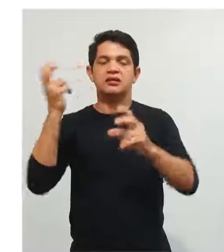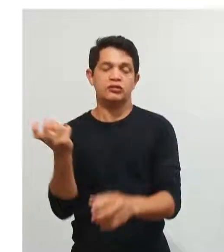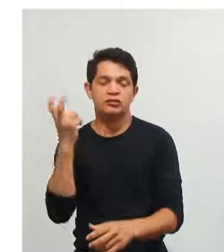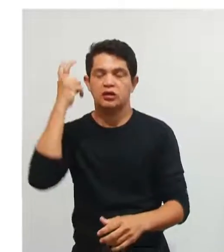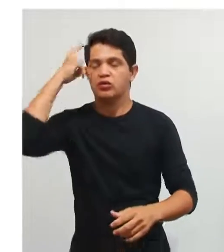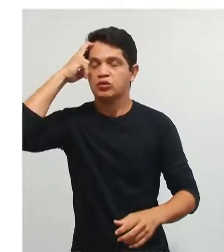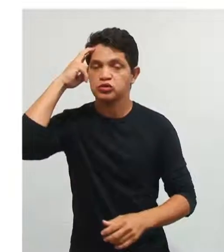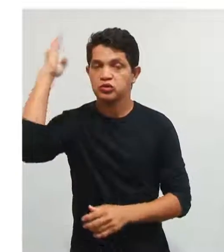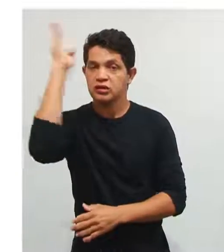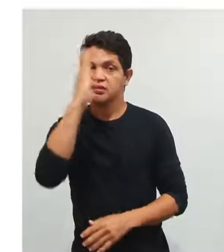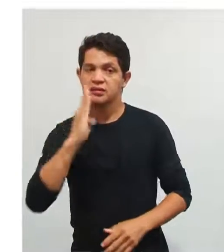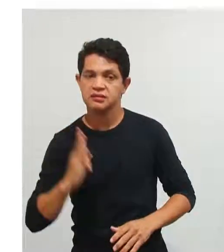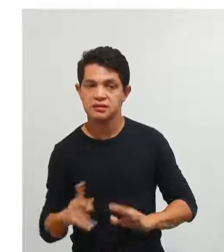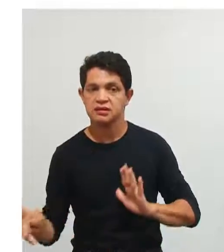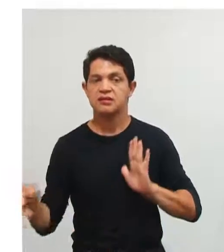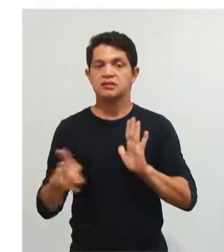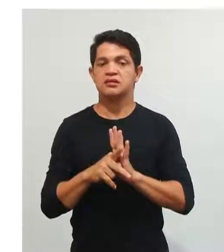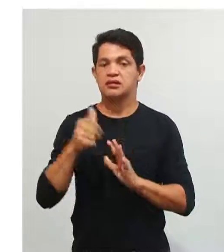brasileira entre